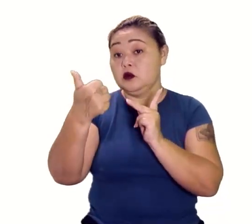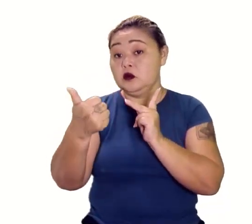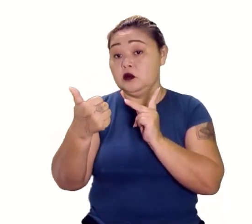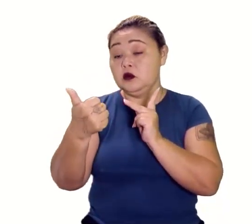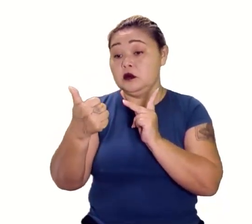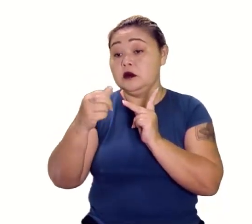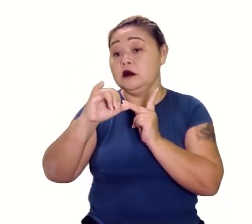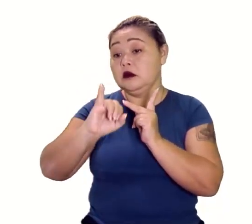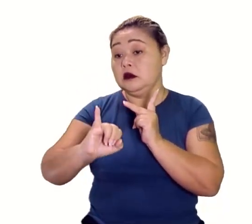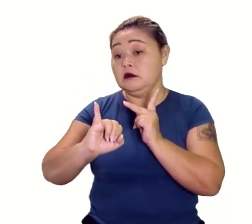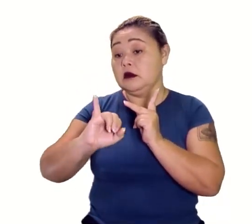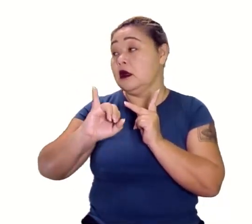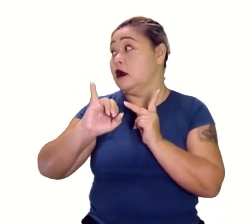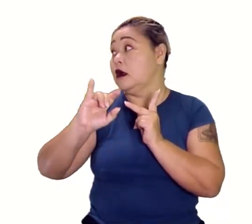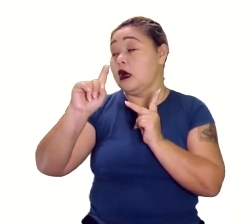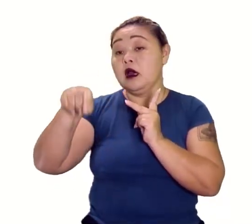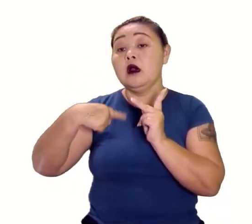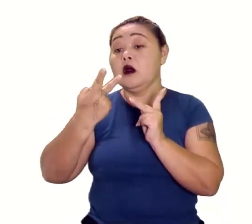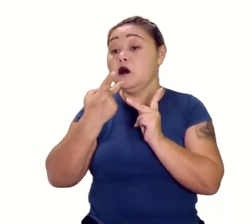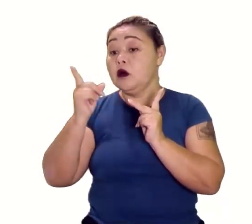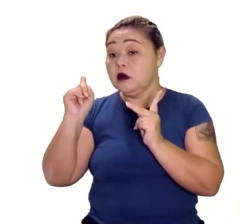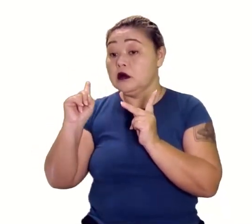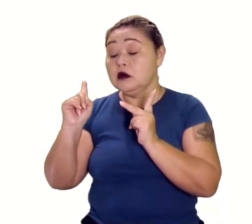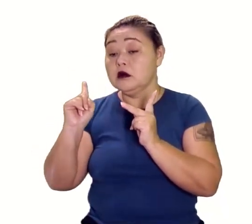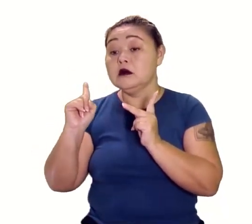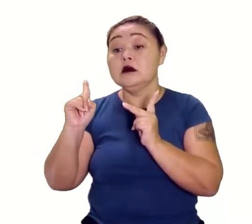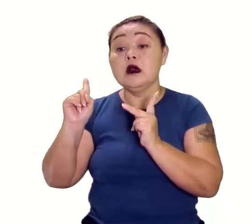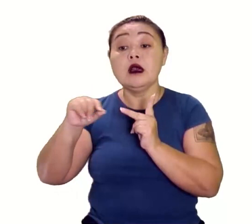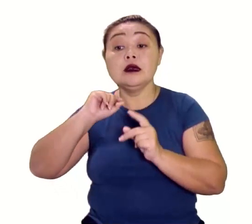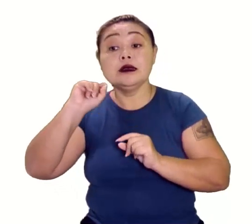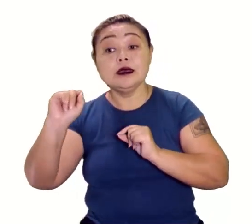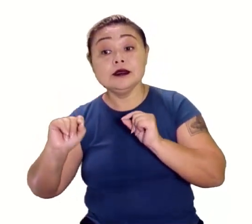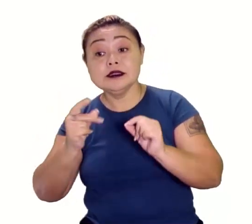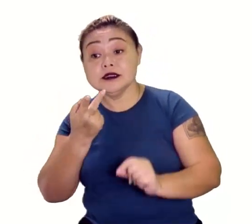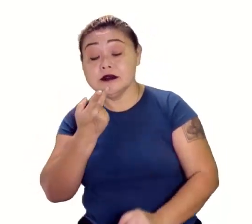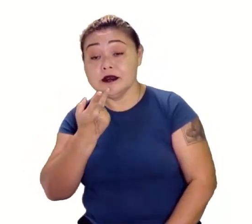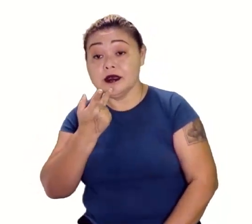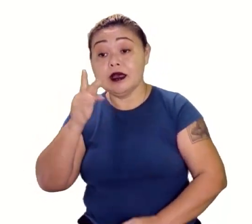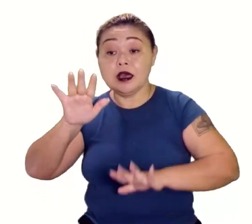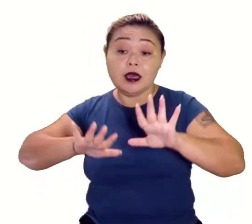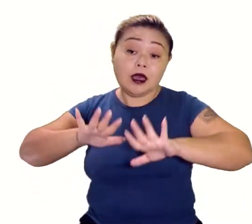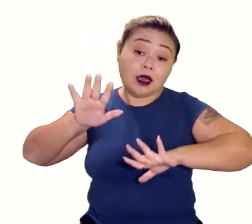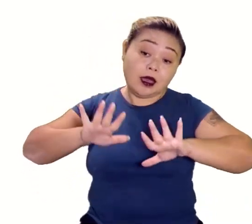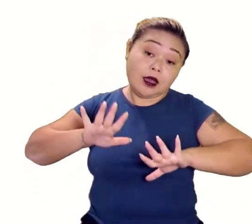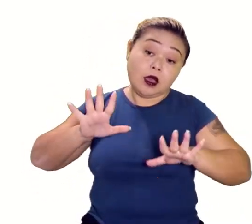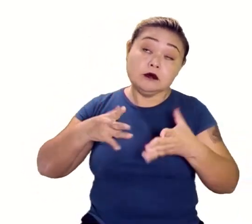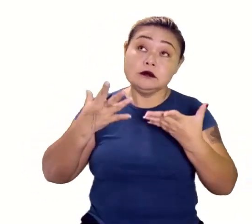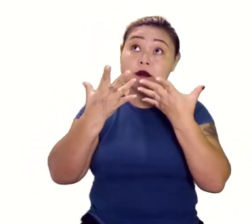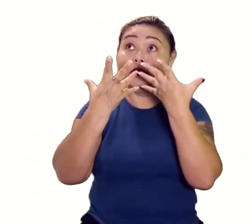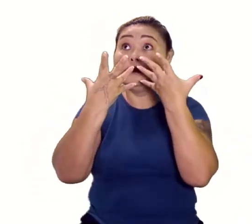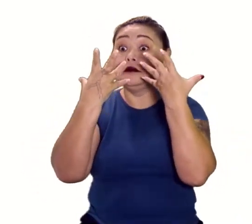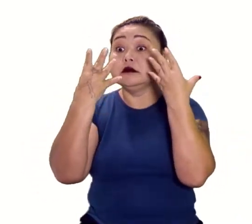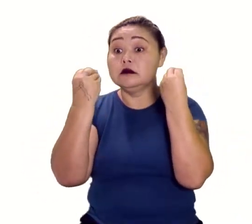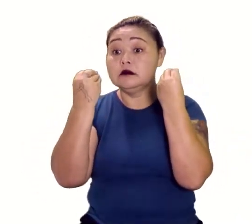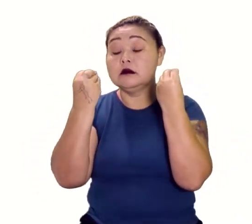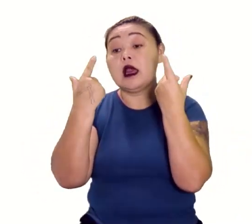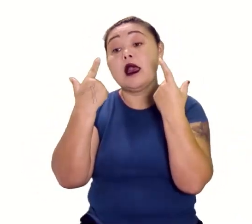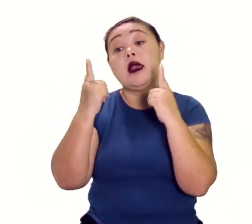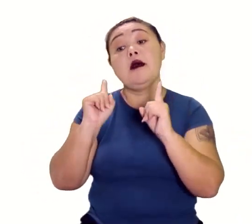índice é ímpar. Até porque é legal, porque nós falamos e o que se fala, às vezes pode desaparecer, não é? Mas o que se mostra... O que